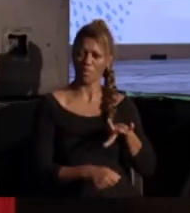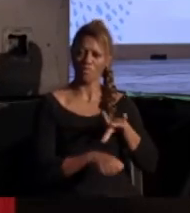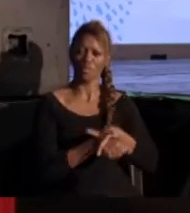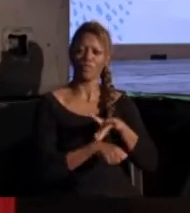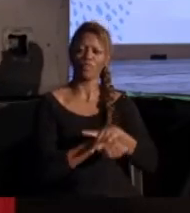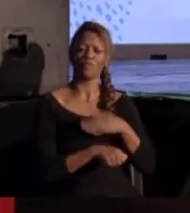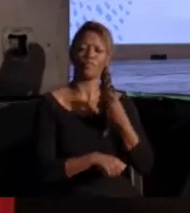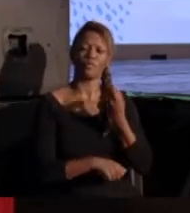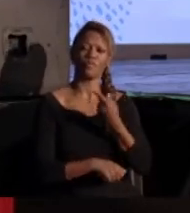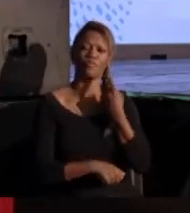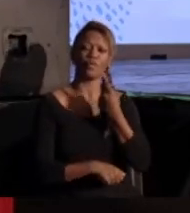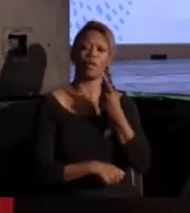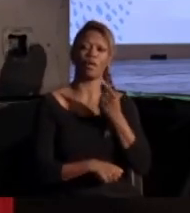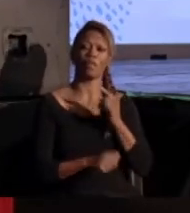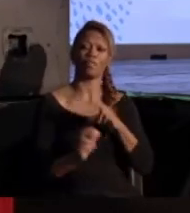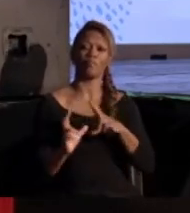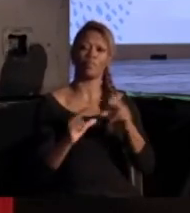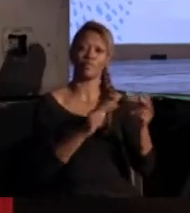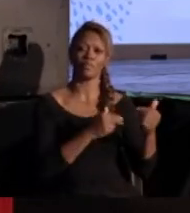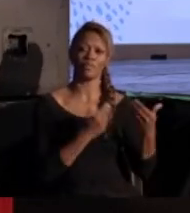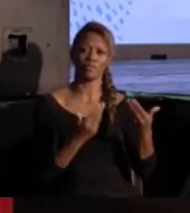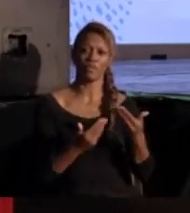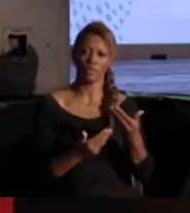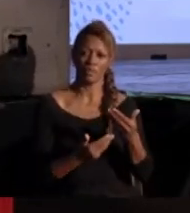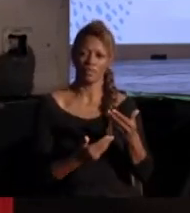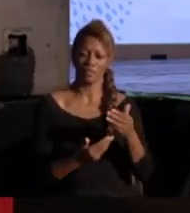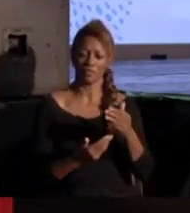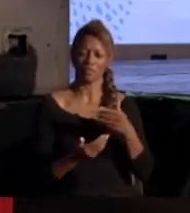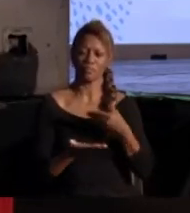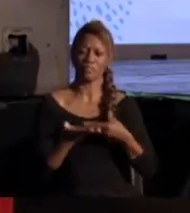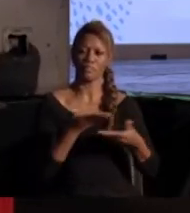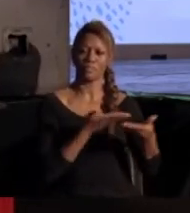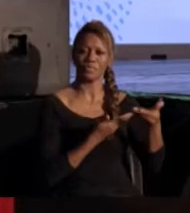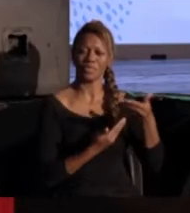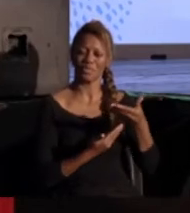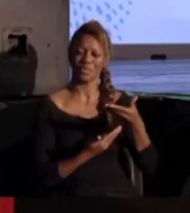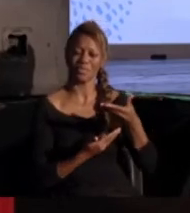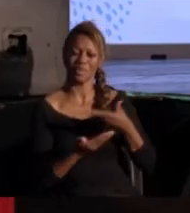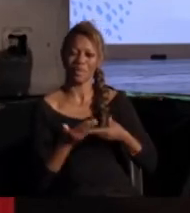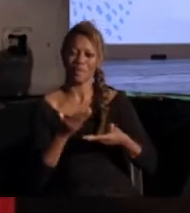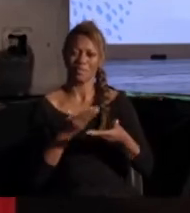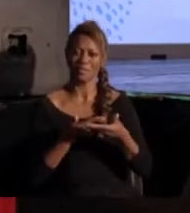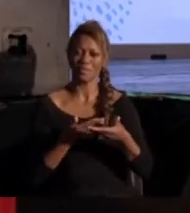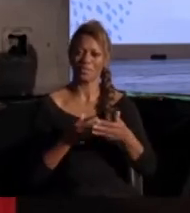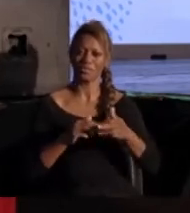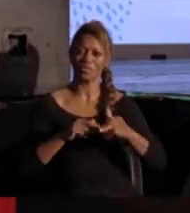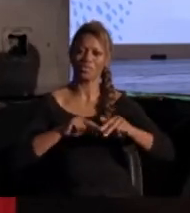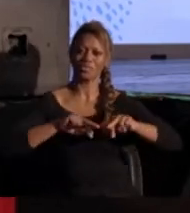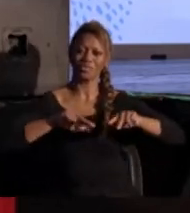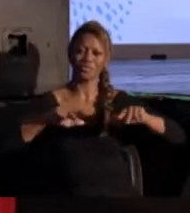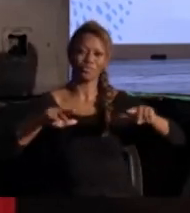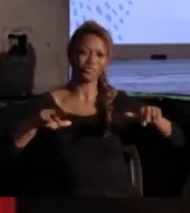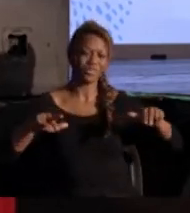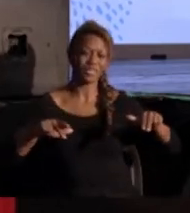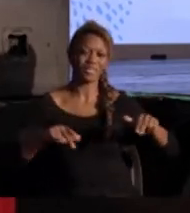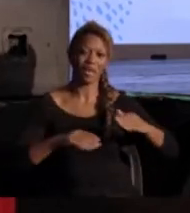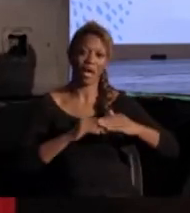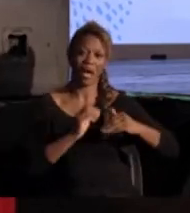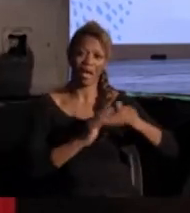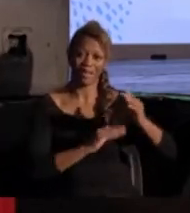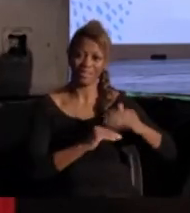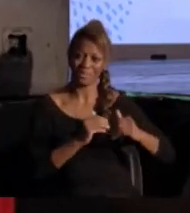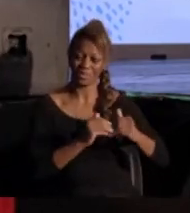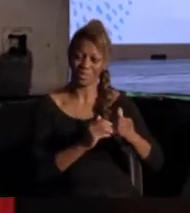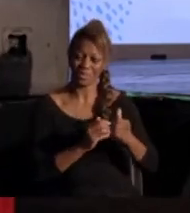aqui para a gente, no bate-papo, que essa encruzilhada da boca, ela está repleta de manducação, de